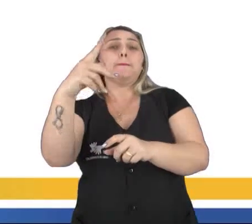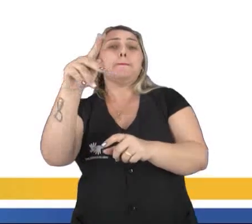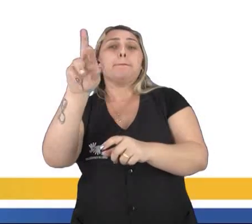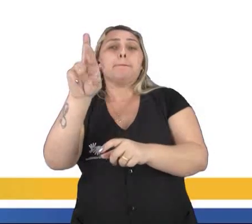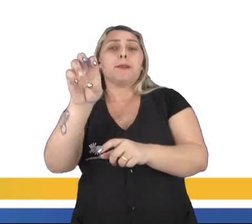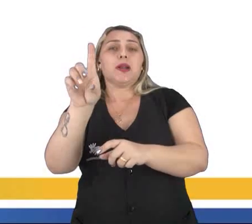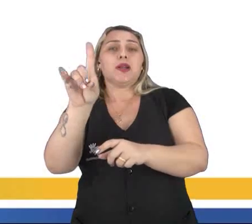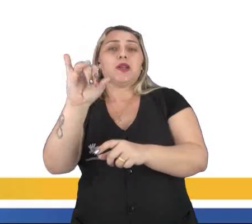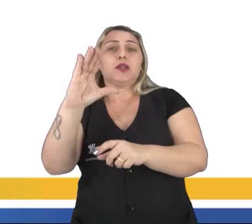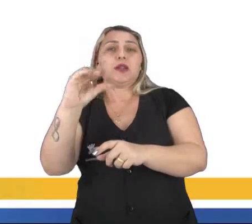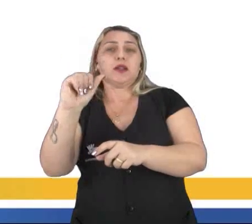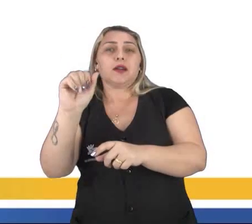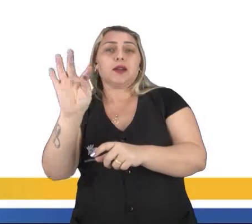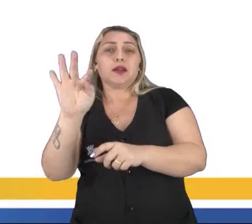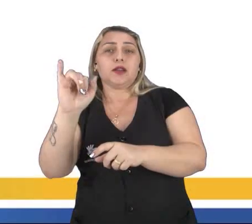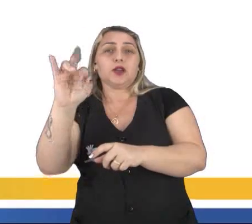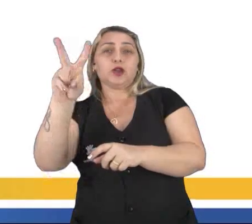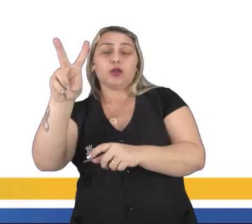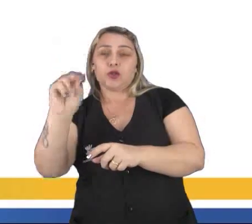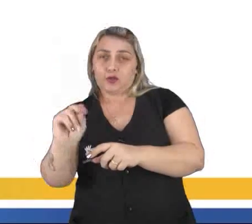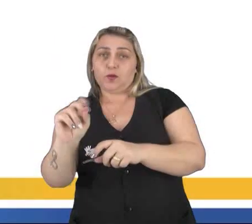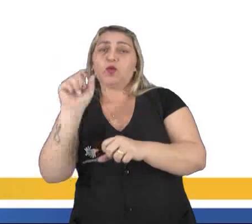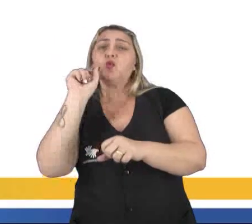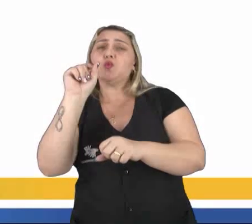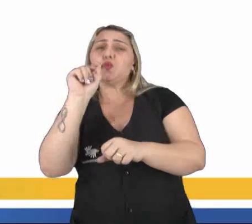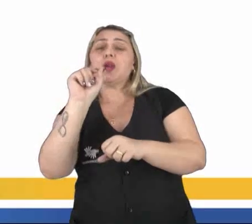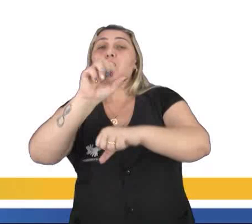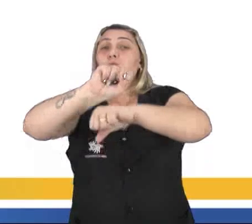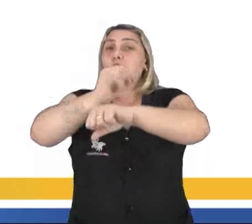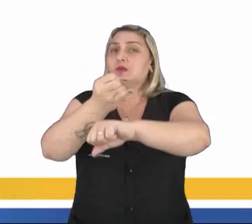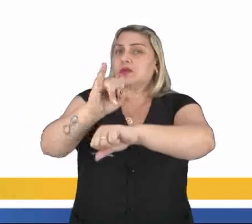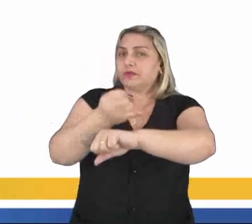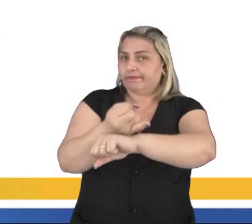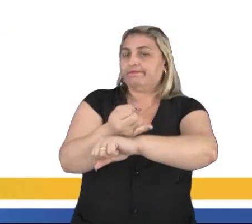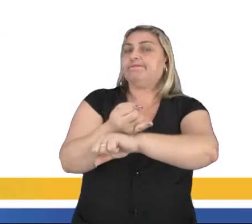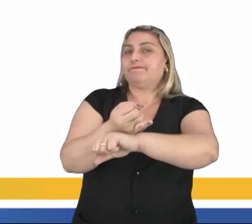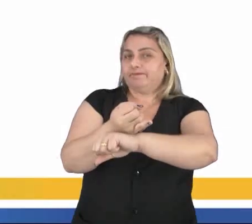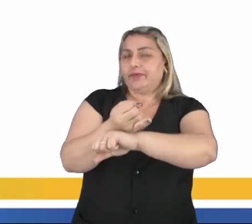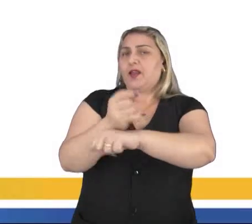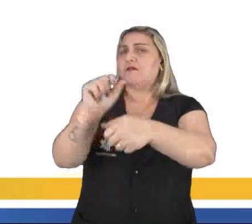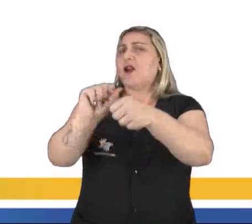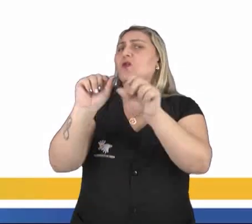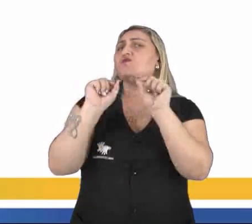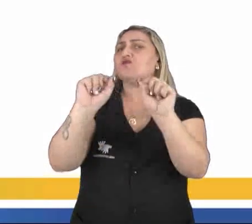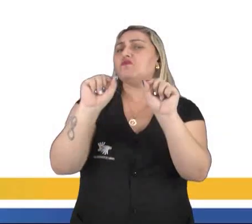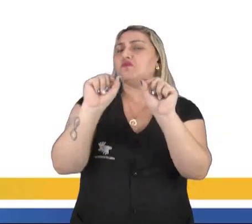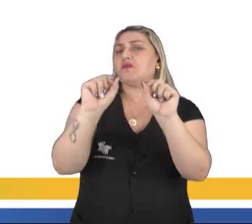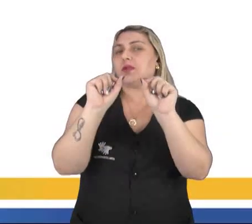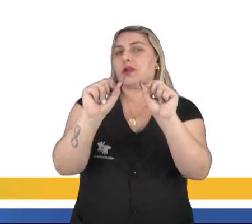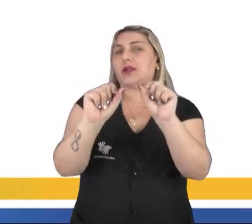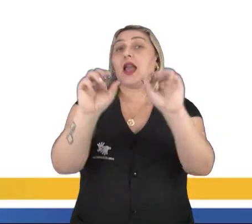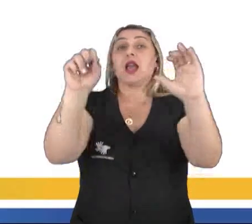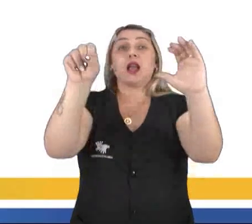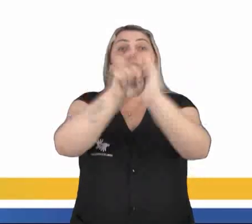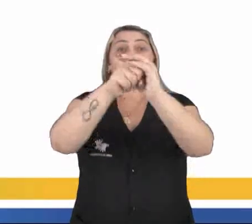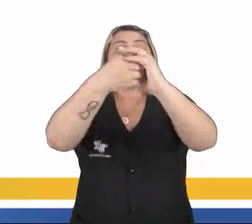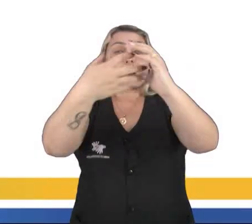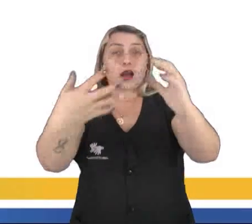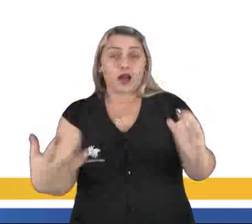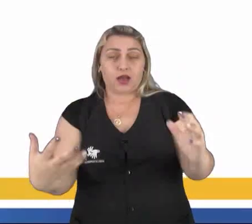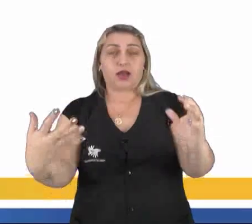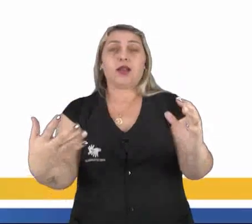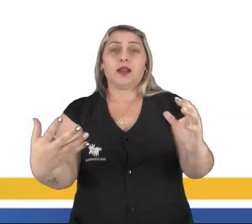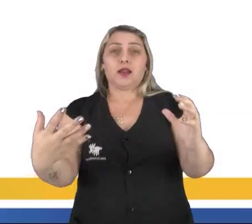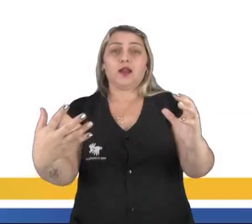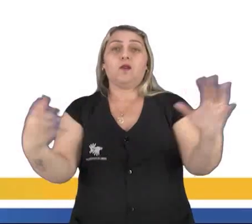do sujeito. É importante recordar que o predicativo do sujeito, ele faz o quê? Ele meio que caracteriza ou ele